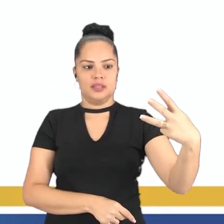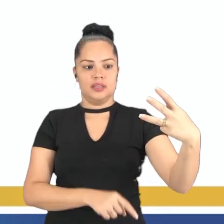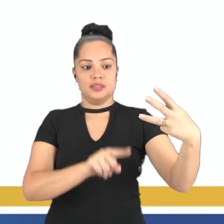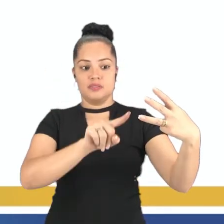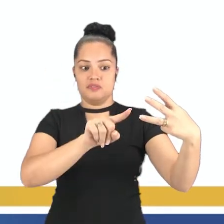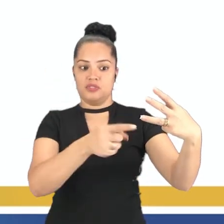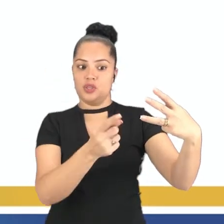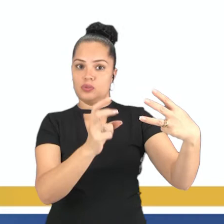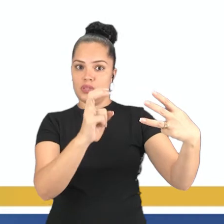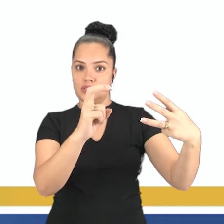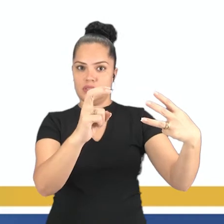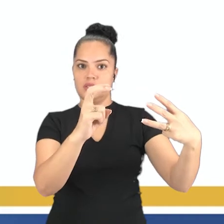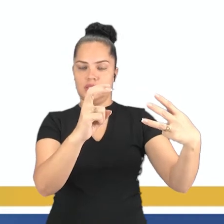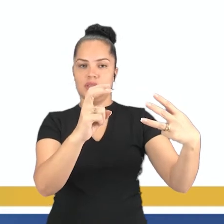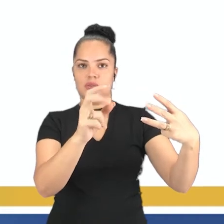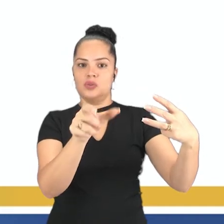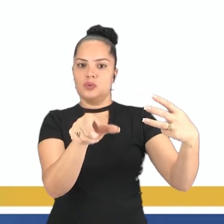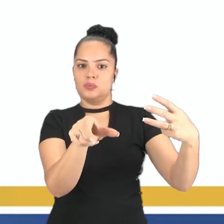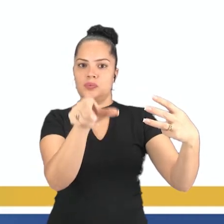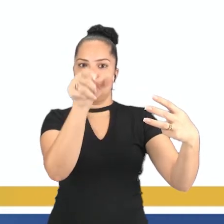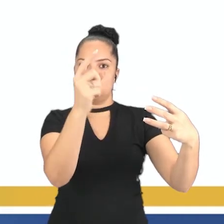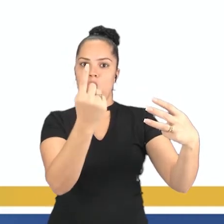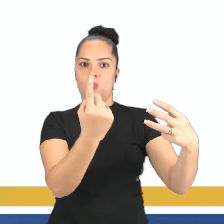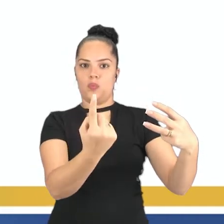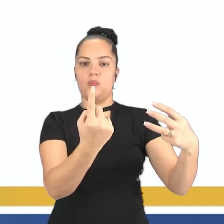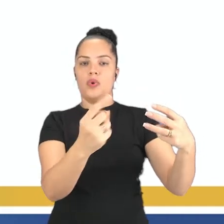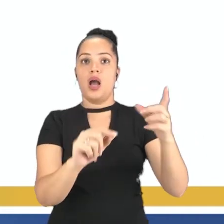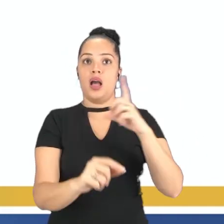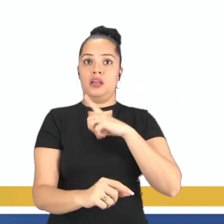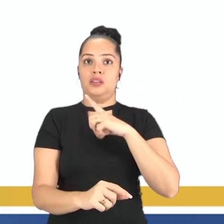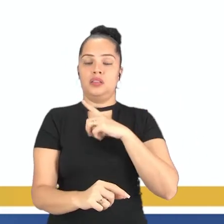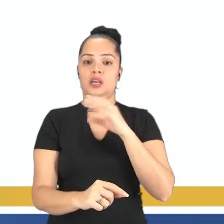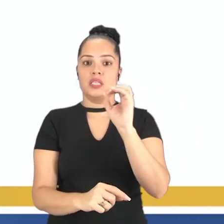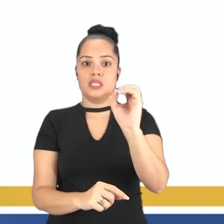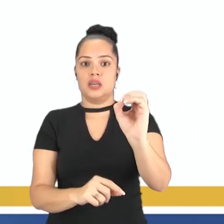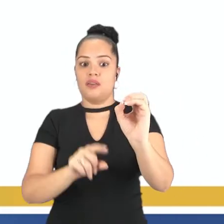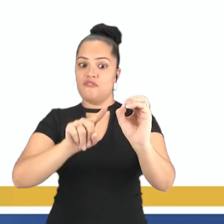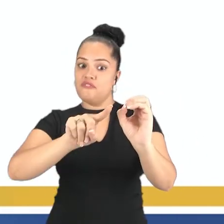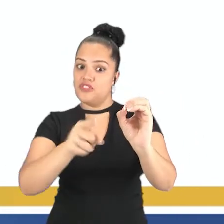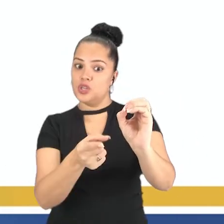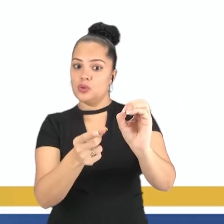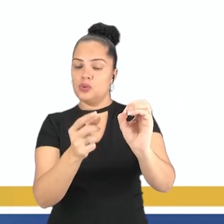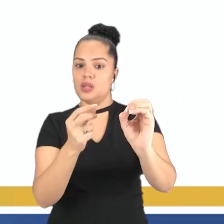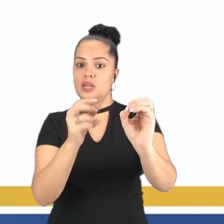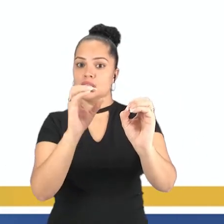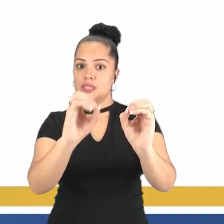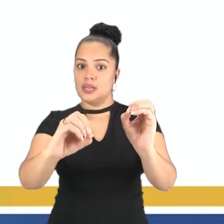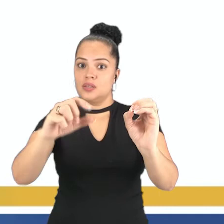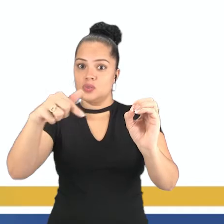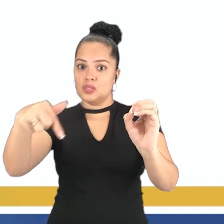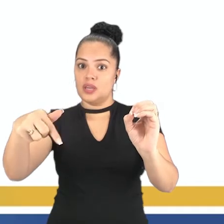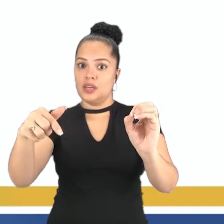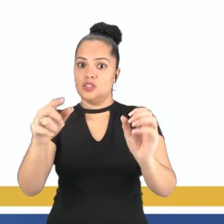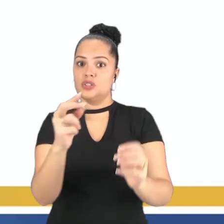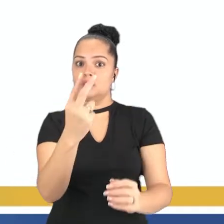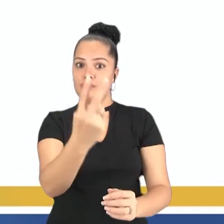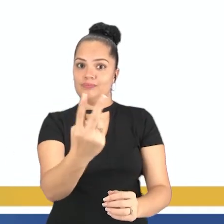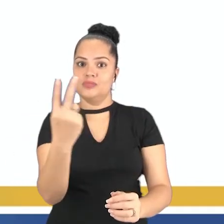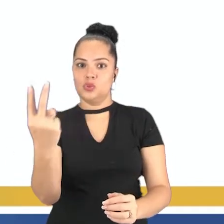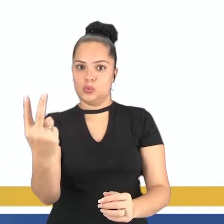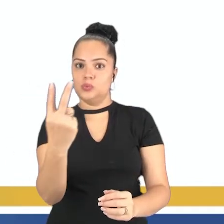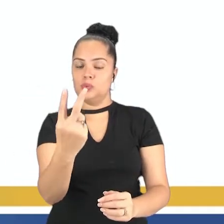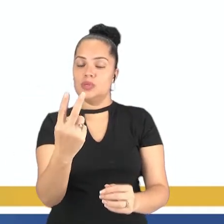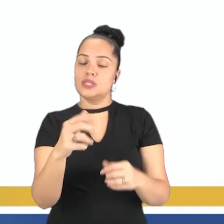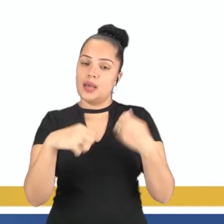casa decimal e o 0,07 tem duas. Então, nós vamos igualar o 3,5. Como é que nós vamos